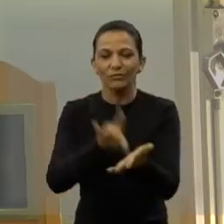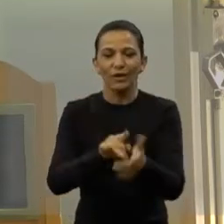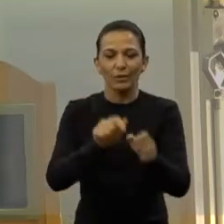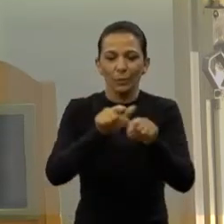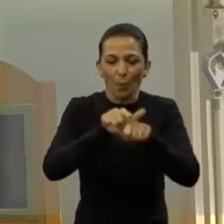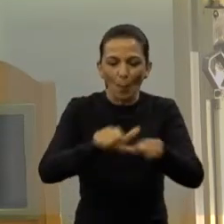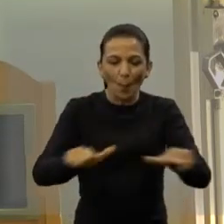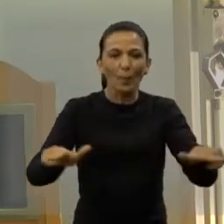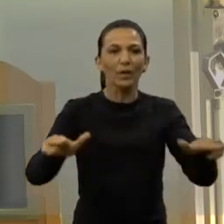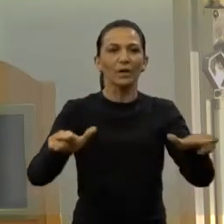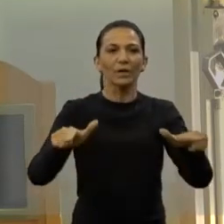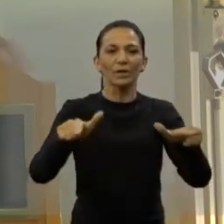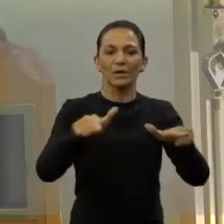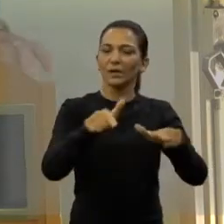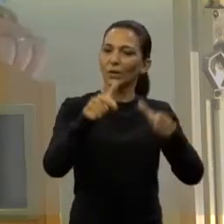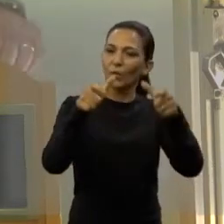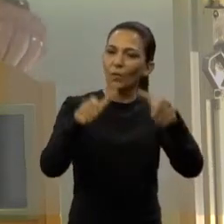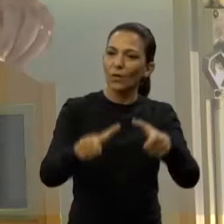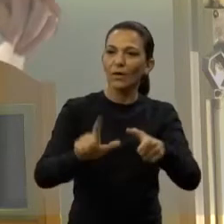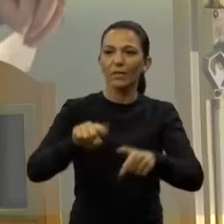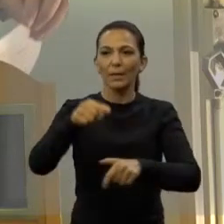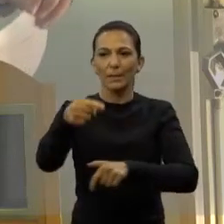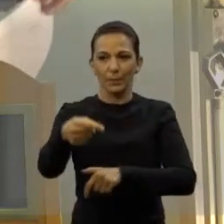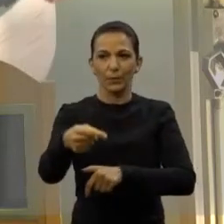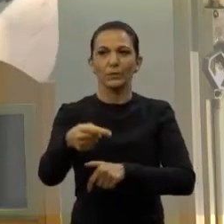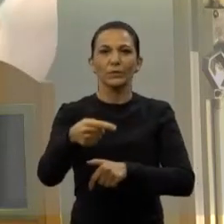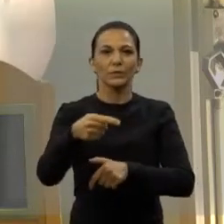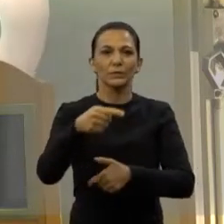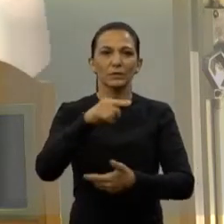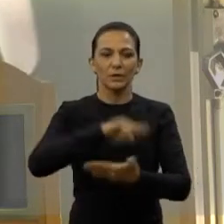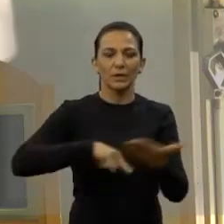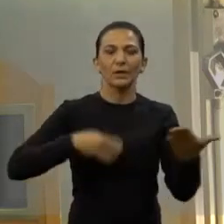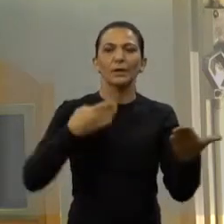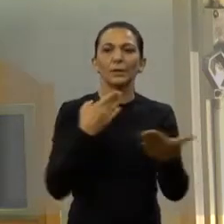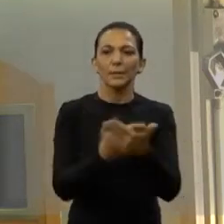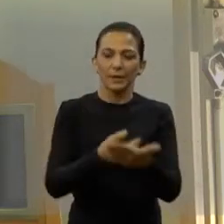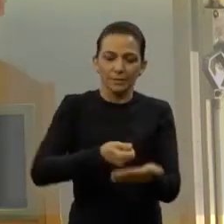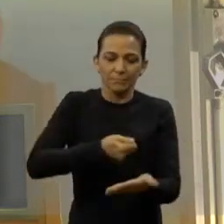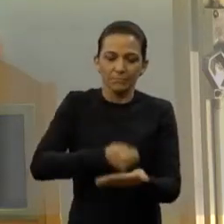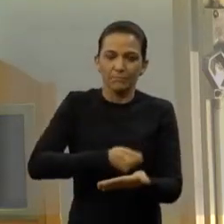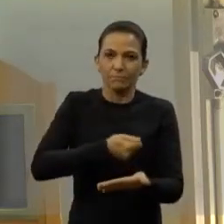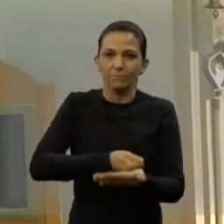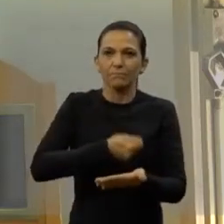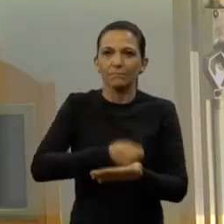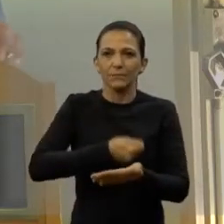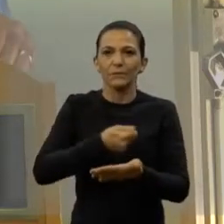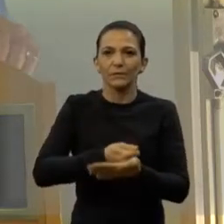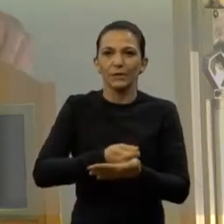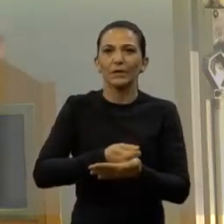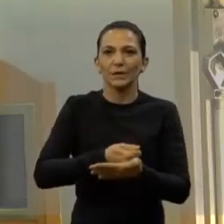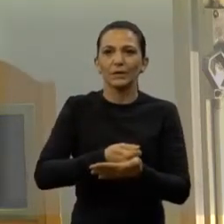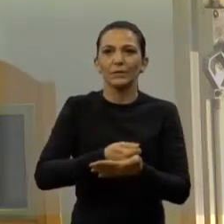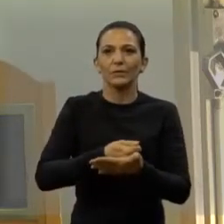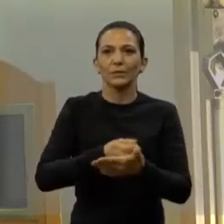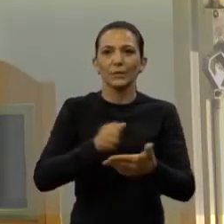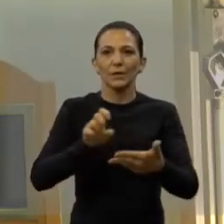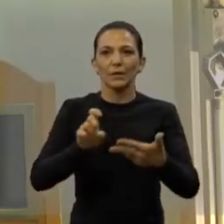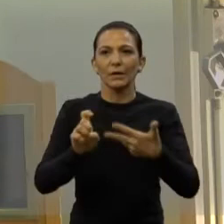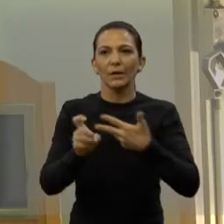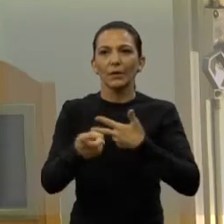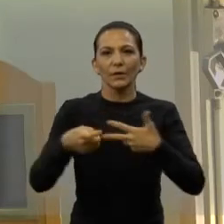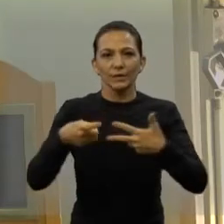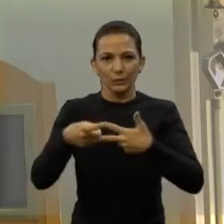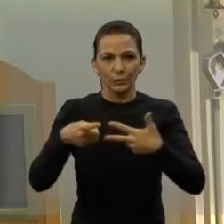local. Depois disso, eu fiz um requerimento cobrando uma ação efetiva do Executivo